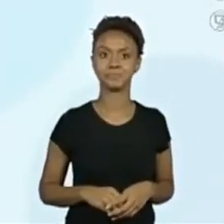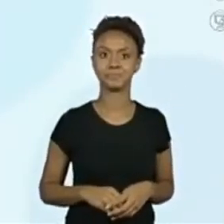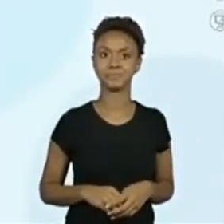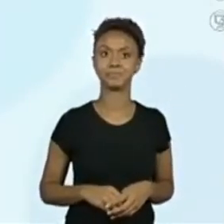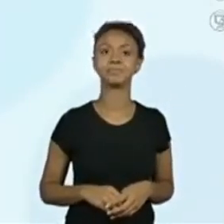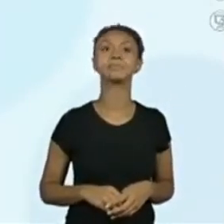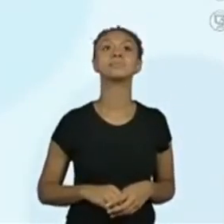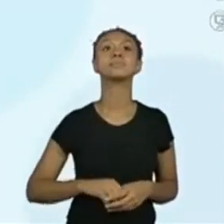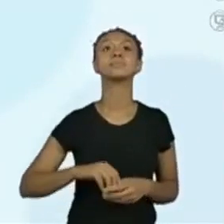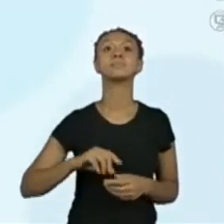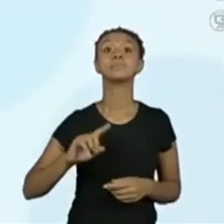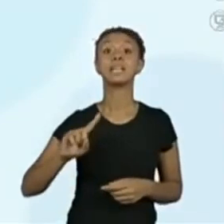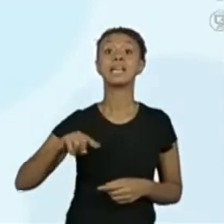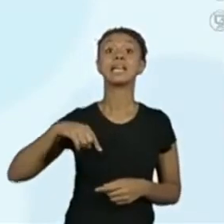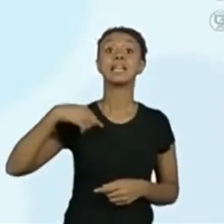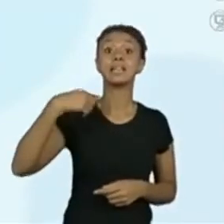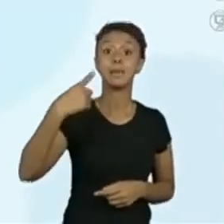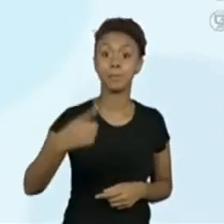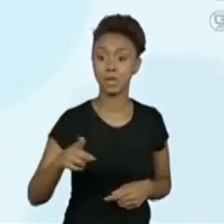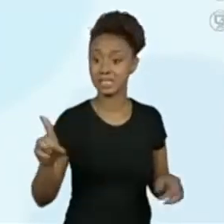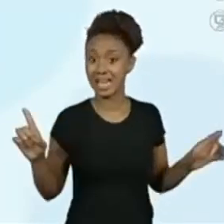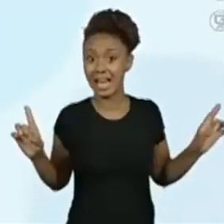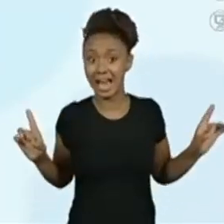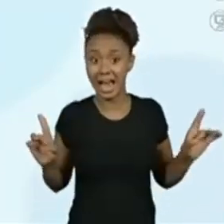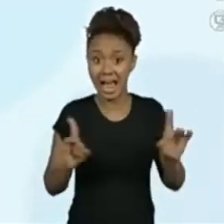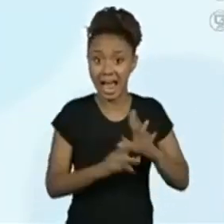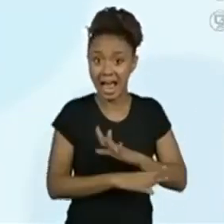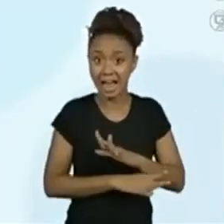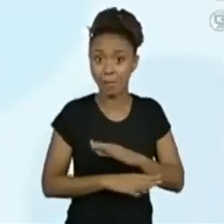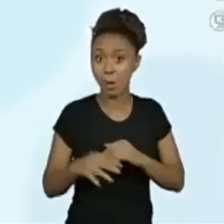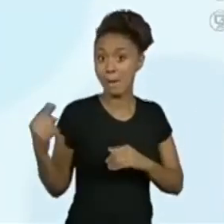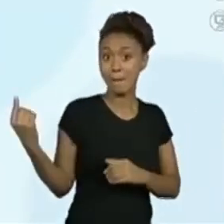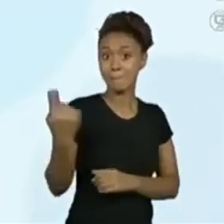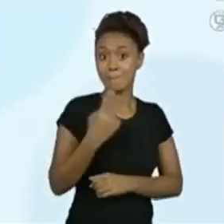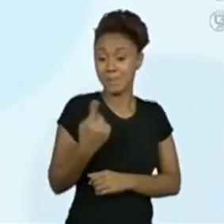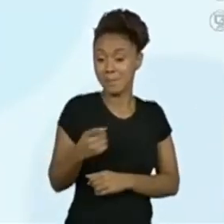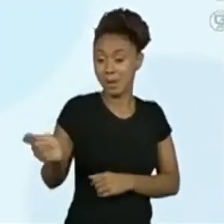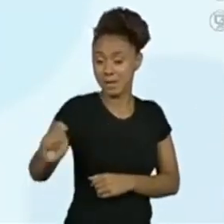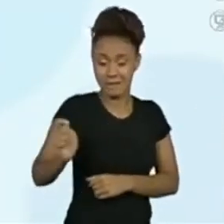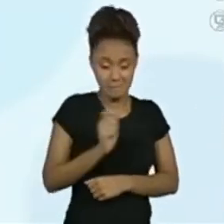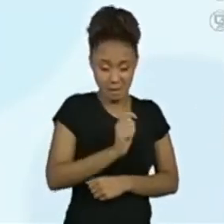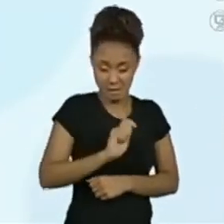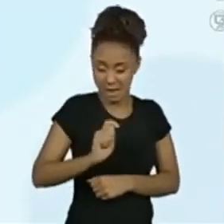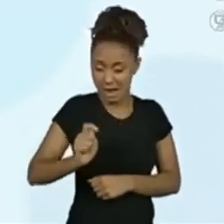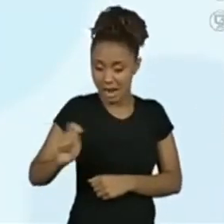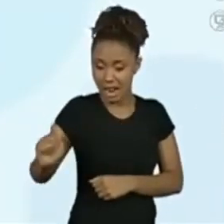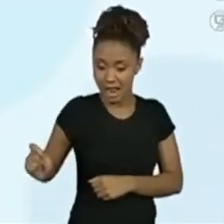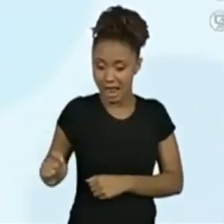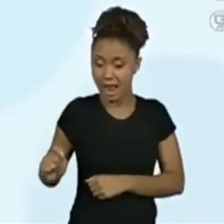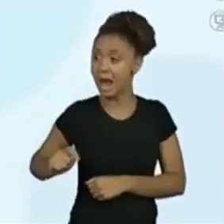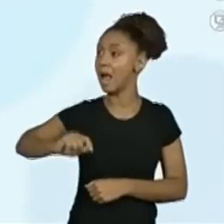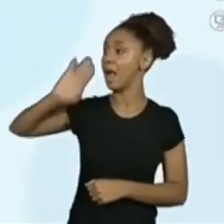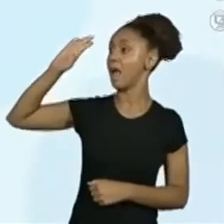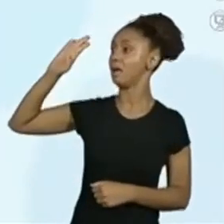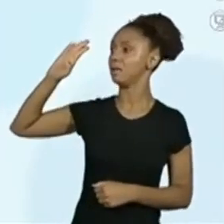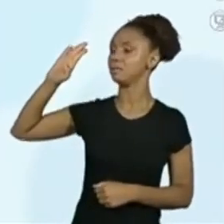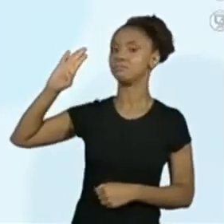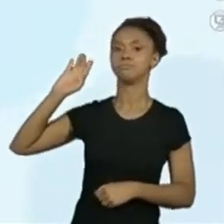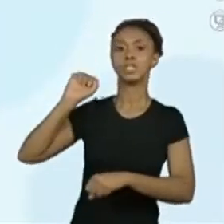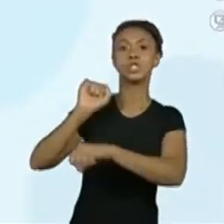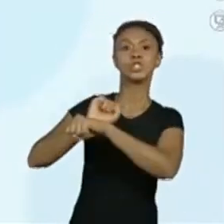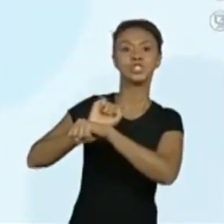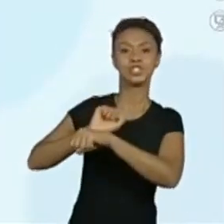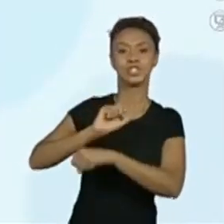Depois, a gente grita stop quando a gente terminar de escrever. Então, gritar stop. Isso, professora Vivi,